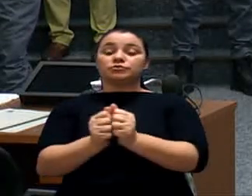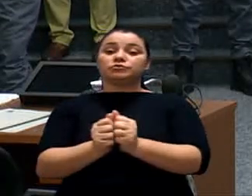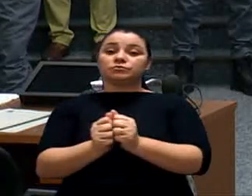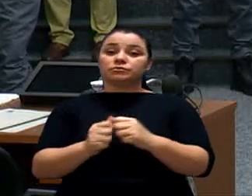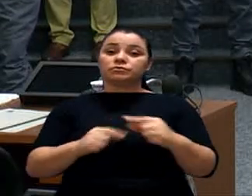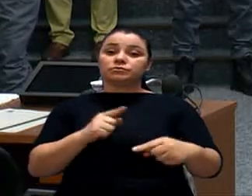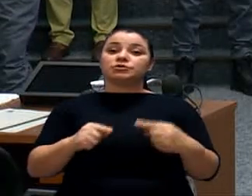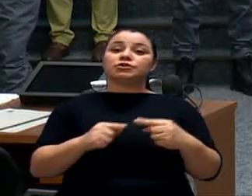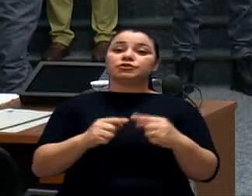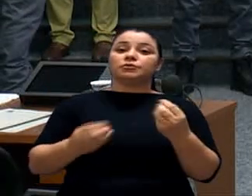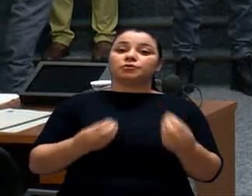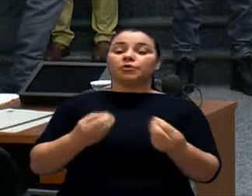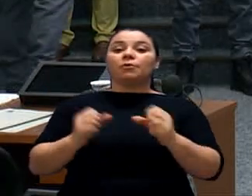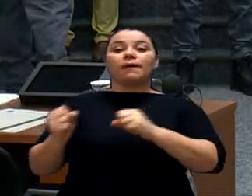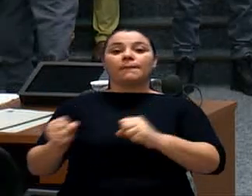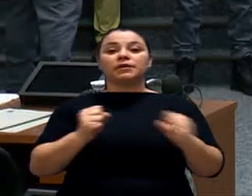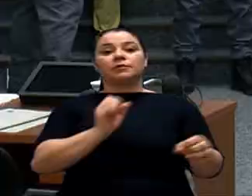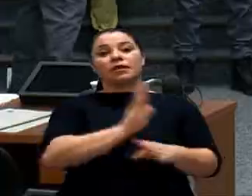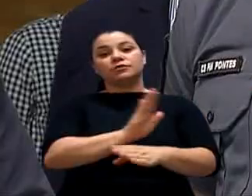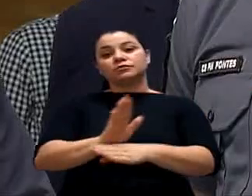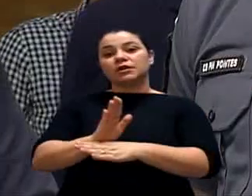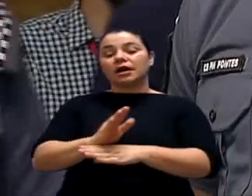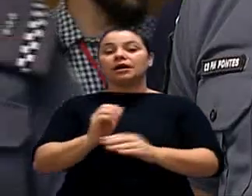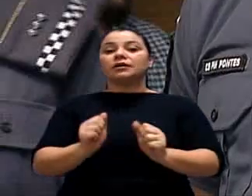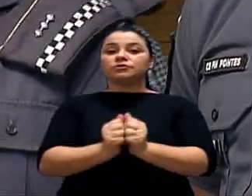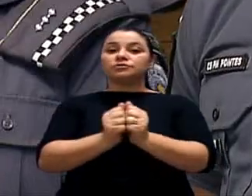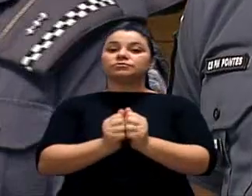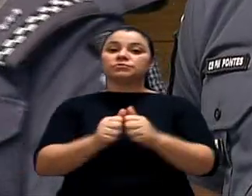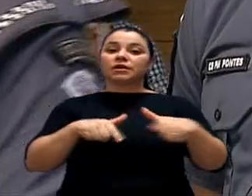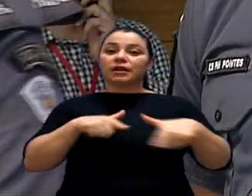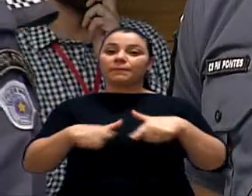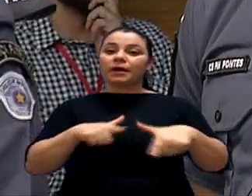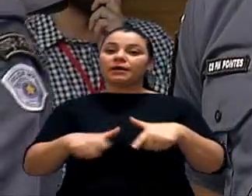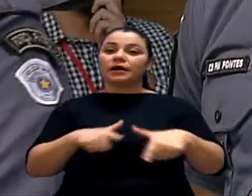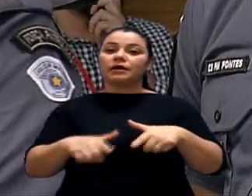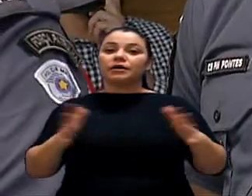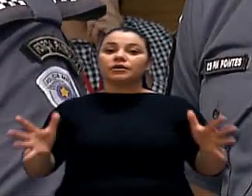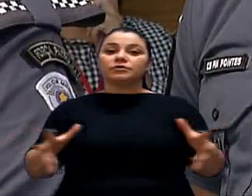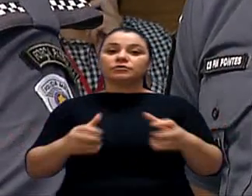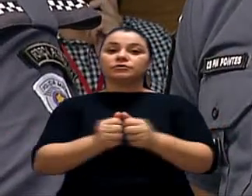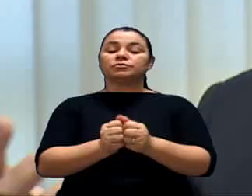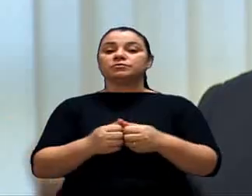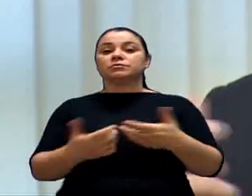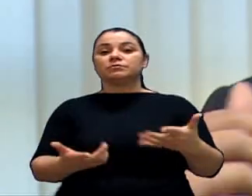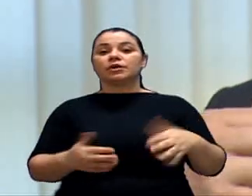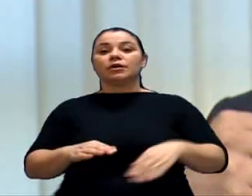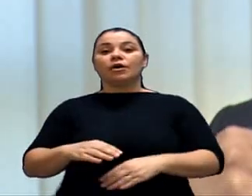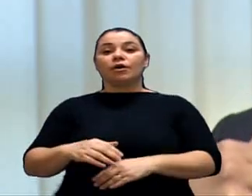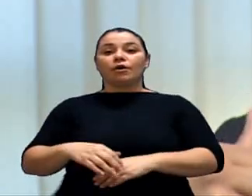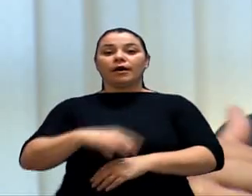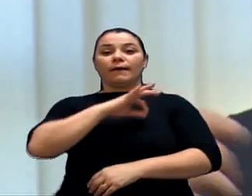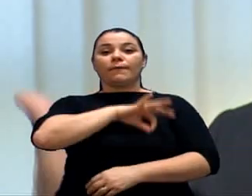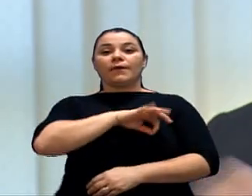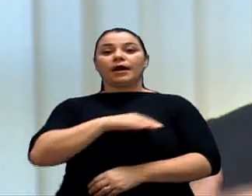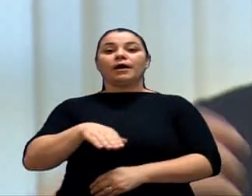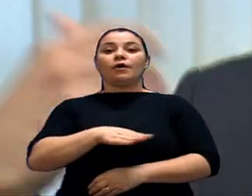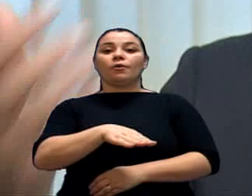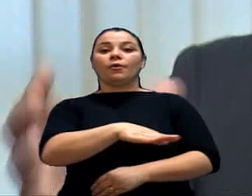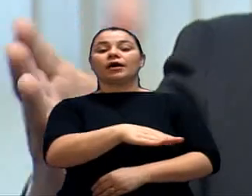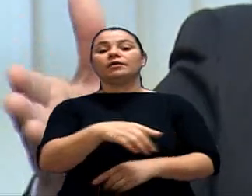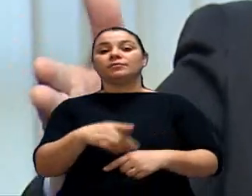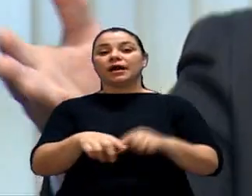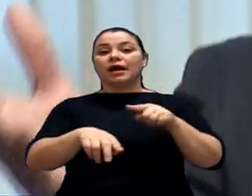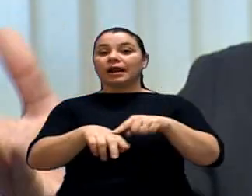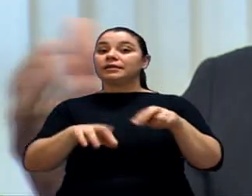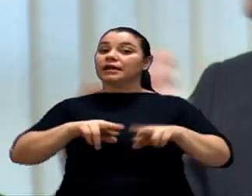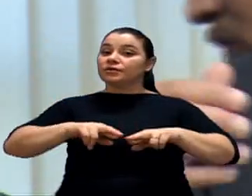caso, como podemos atender junto à GCM, trabalhando com as luzes de beco, nas viaturas, porque ela tem uma